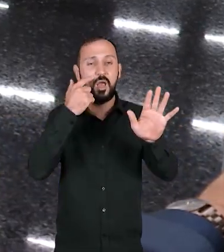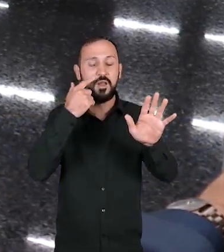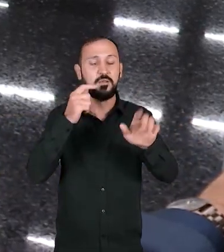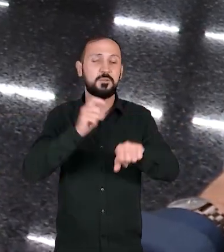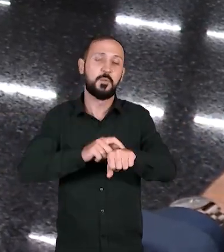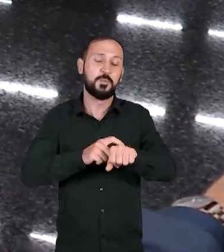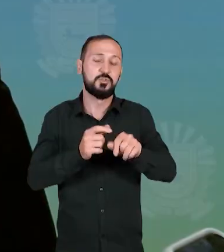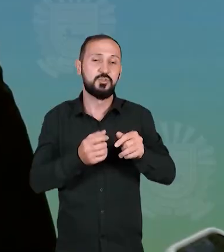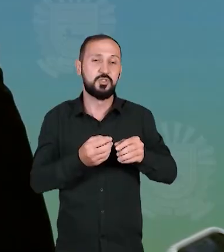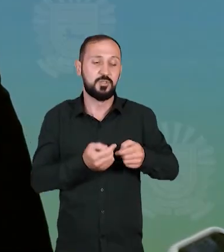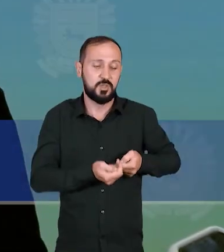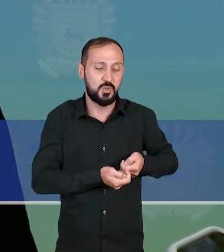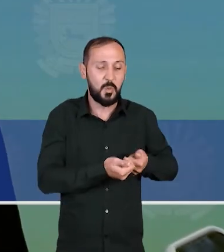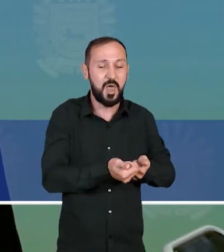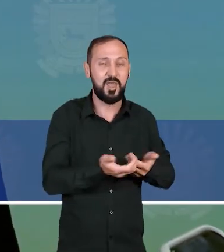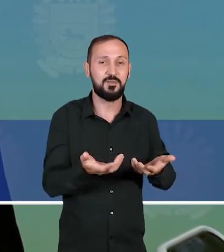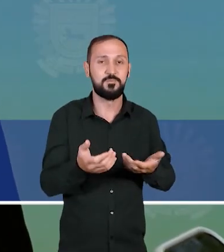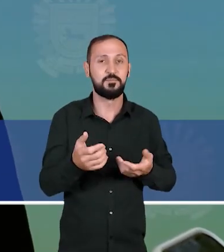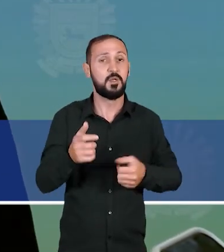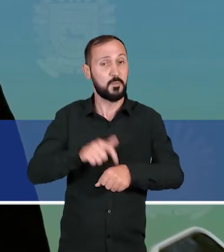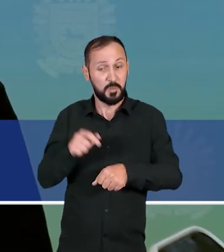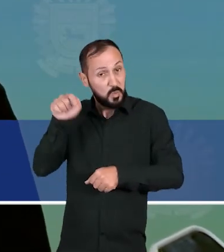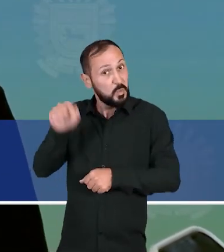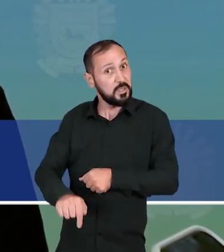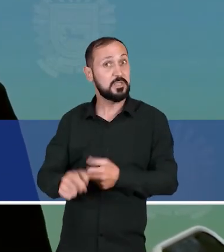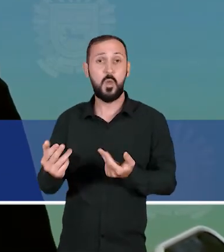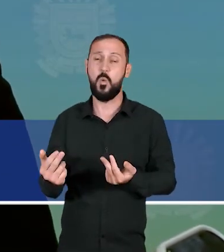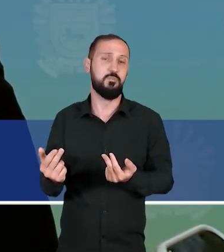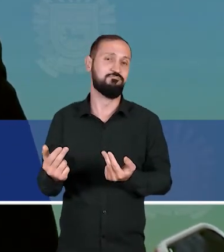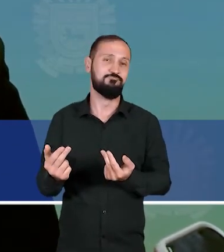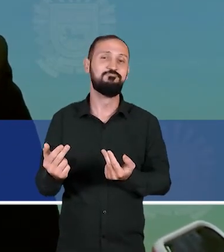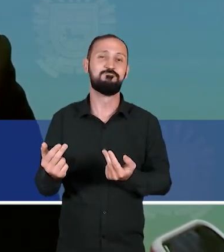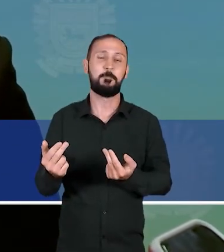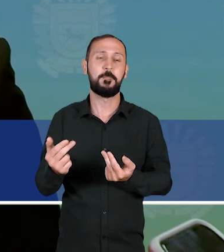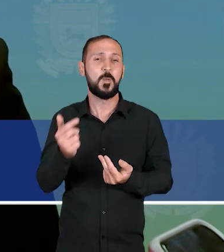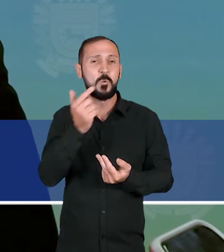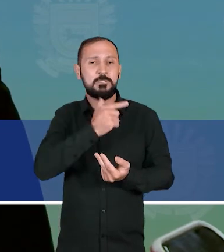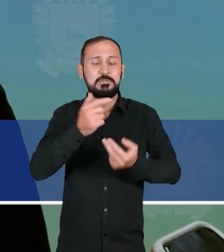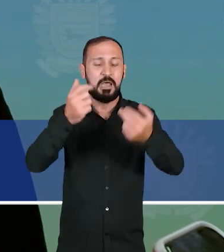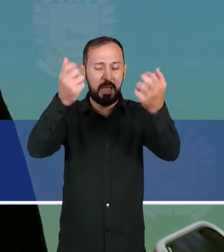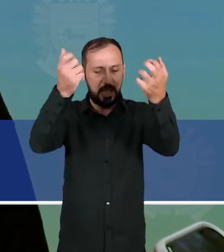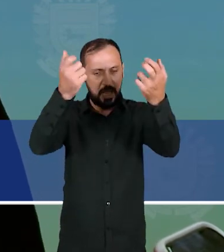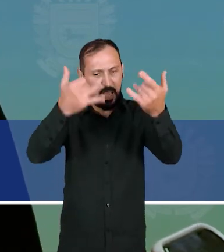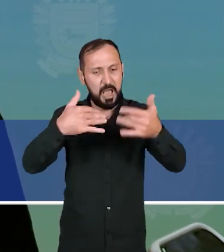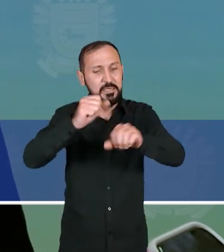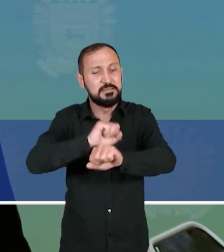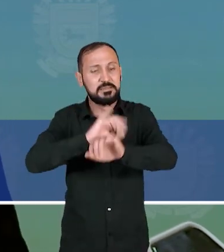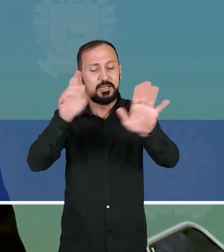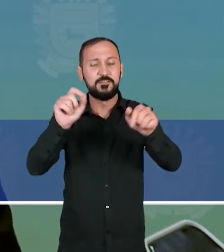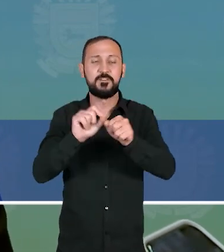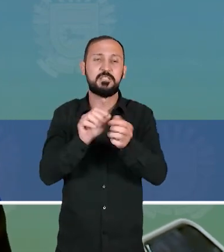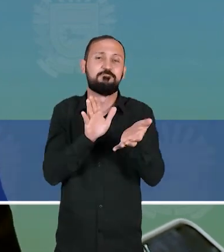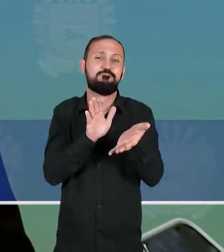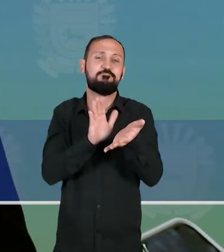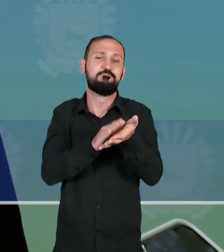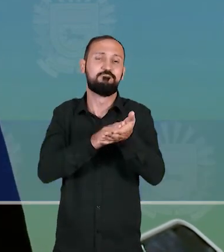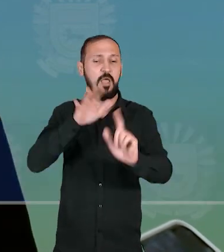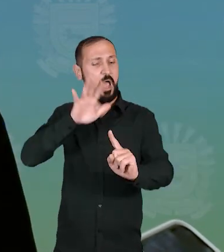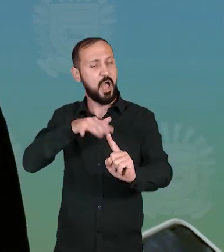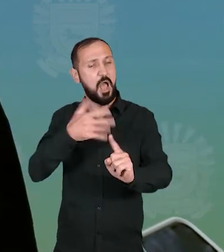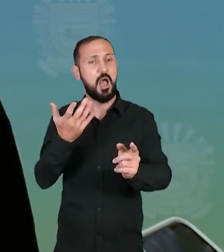ao ato de doar. E são ações como essa, né, de poder esclarecer, de poder